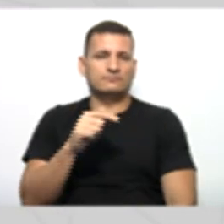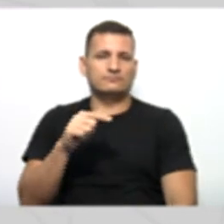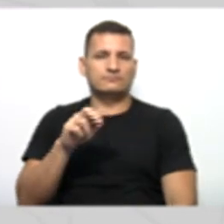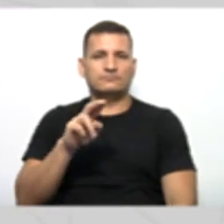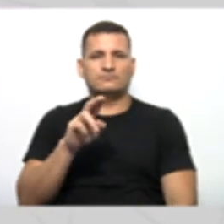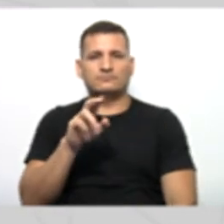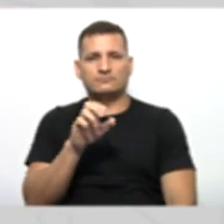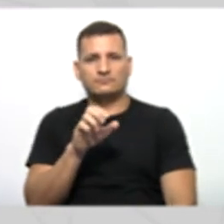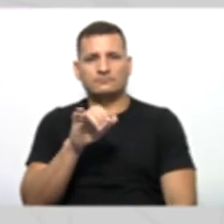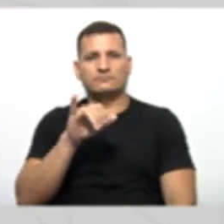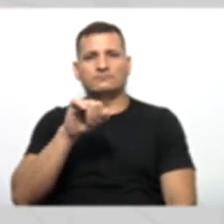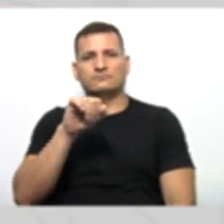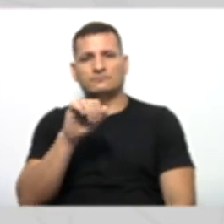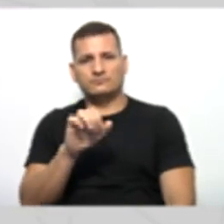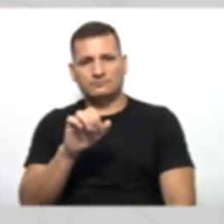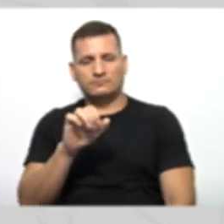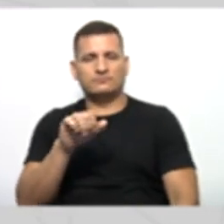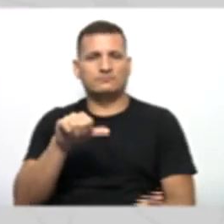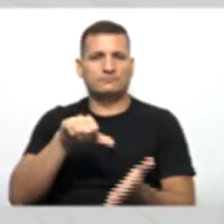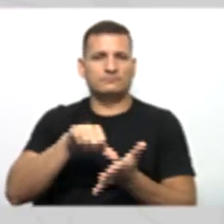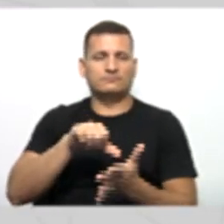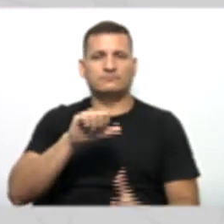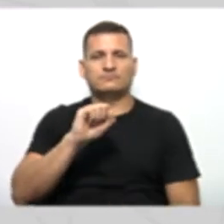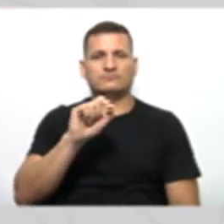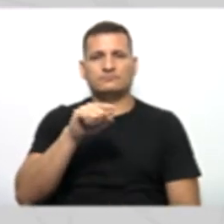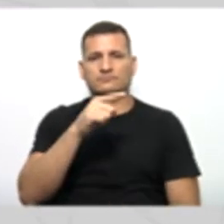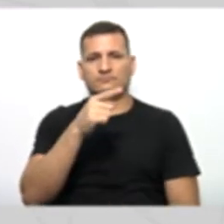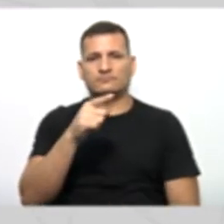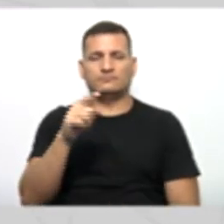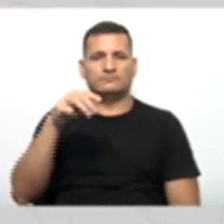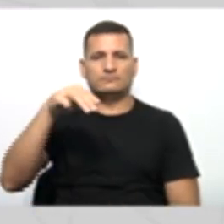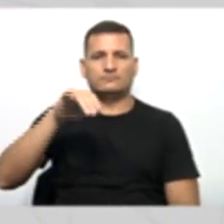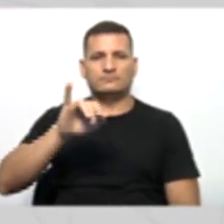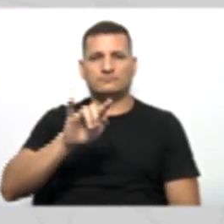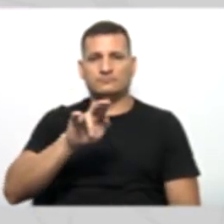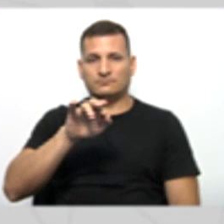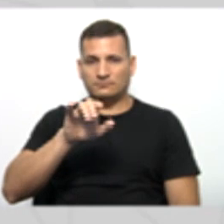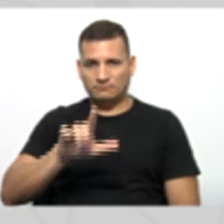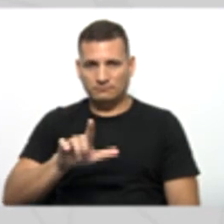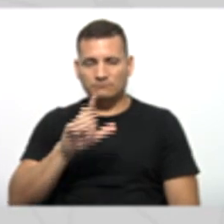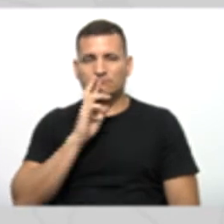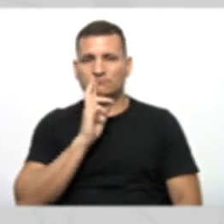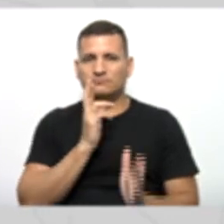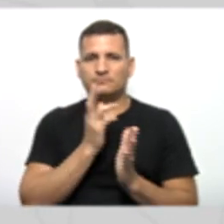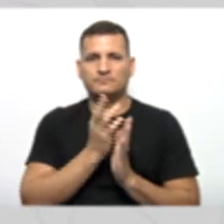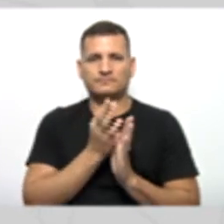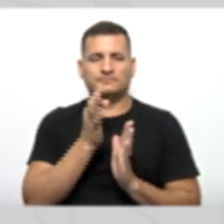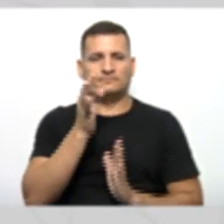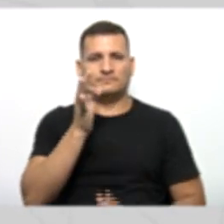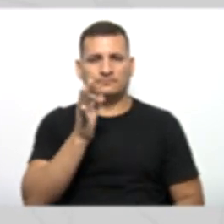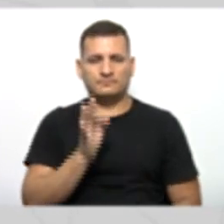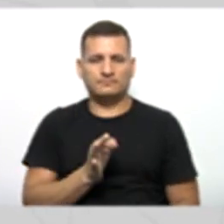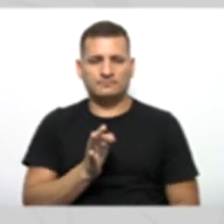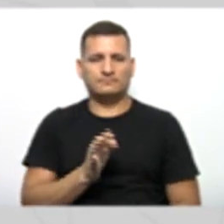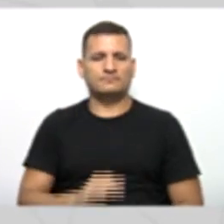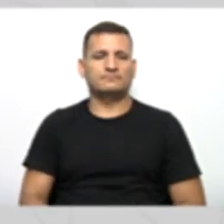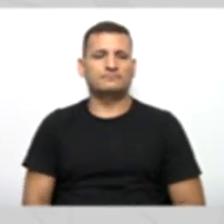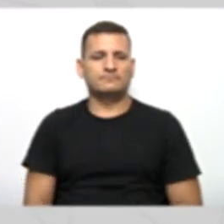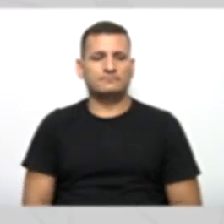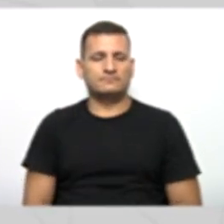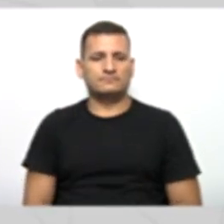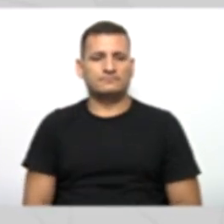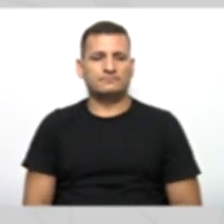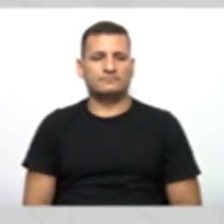Janaína, tudo do polo de São Miguel, né? Marcaram certinho, né? A questão da resposta,